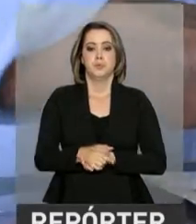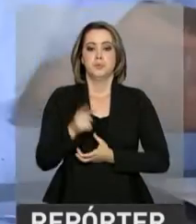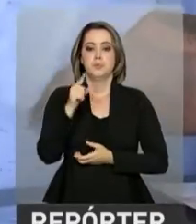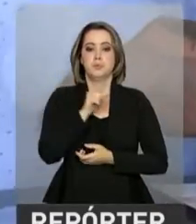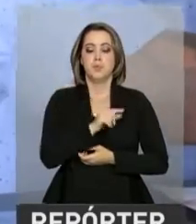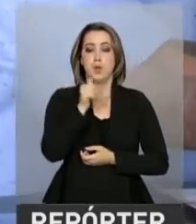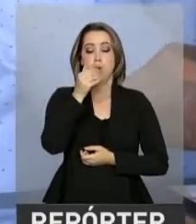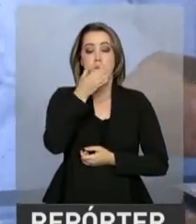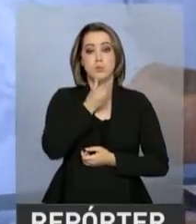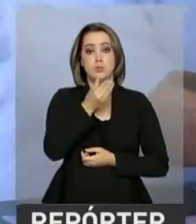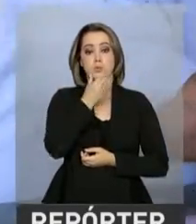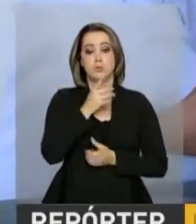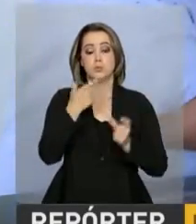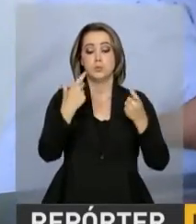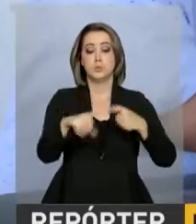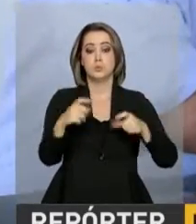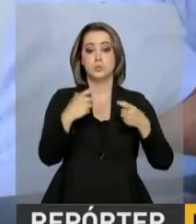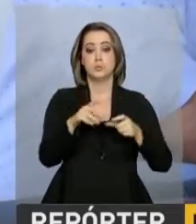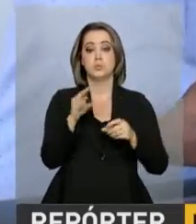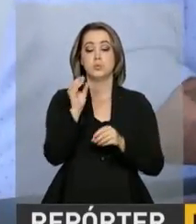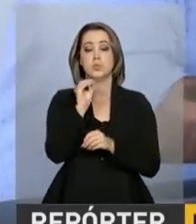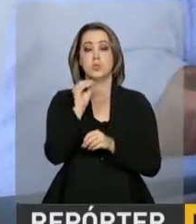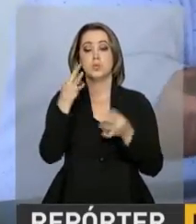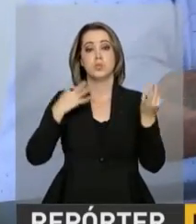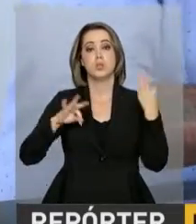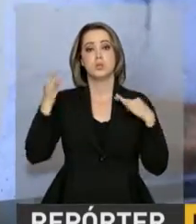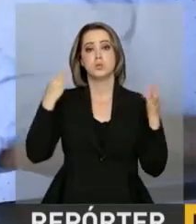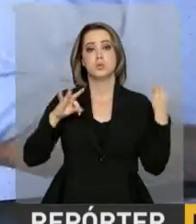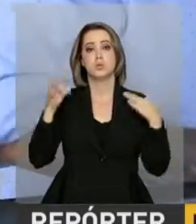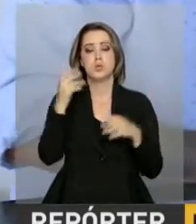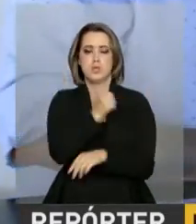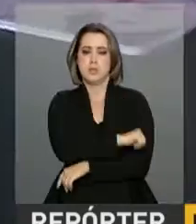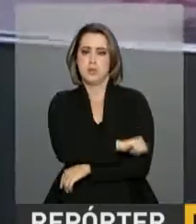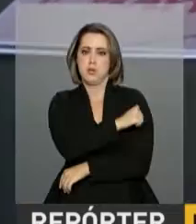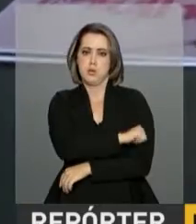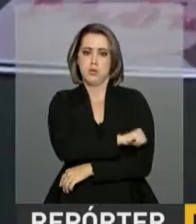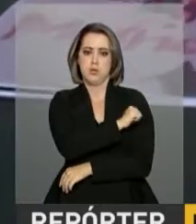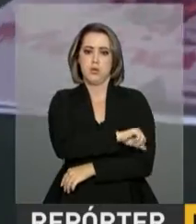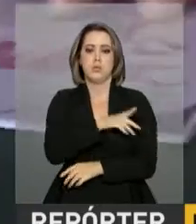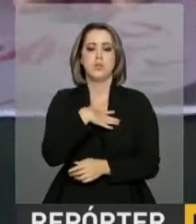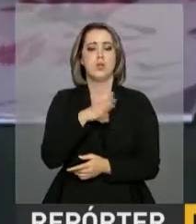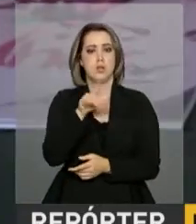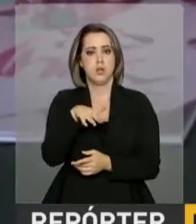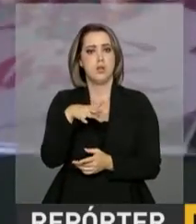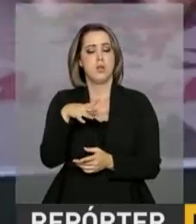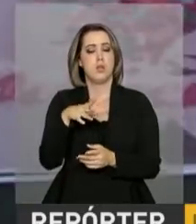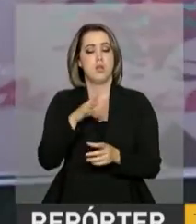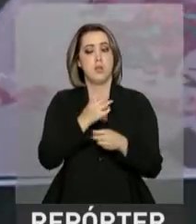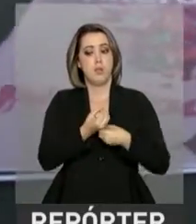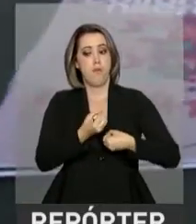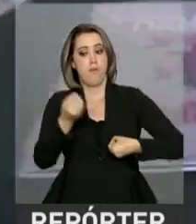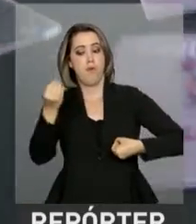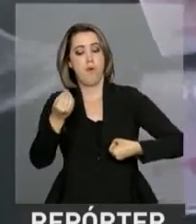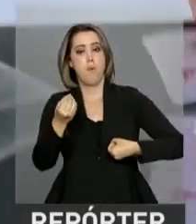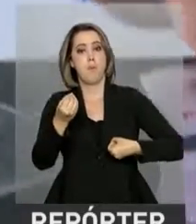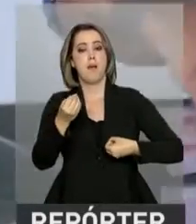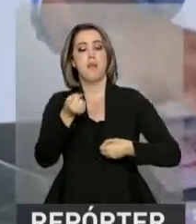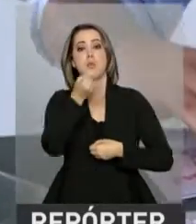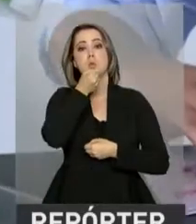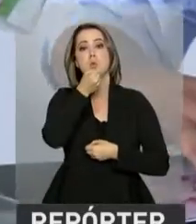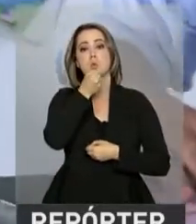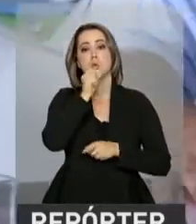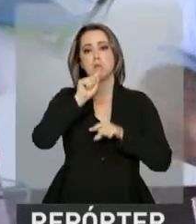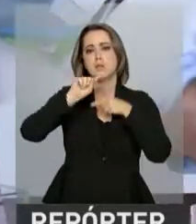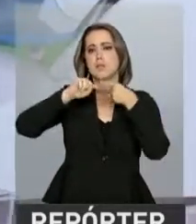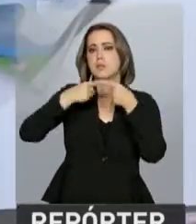Pablo trabalha neste centro de atendimento ao turista em Niterói, no Rio de Janeiro. Formado em jornalismo, a oportunidade veio depois que ele fez